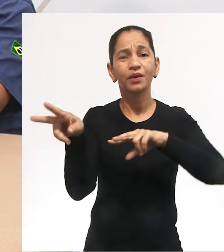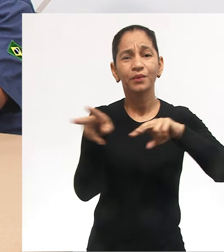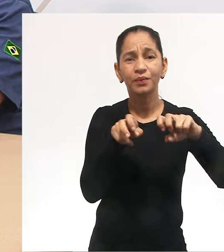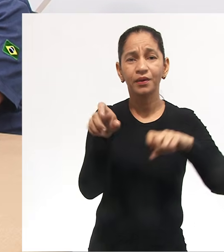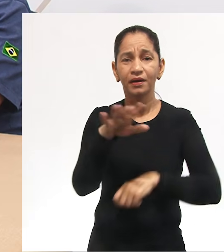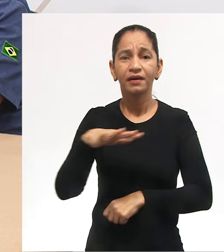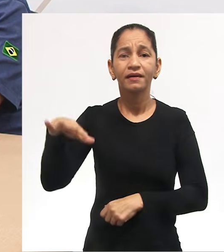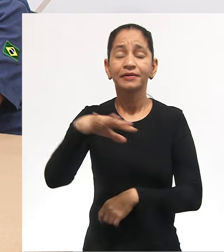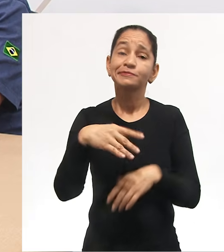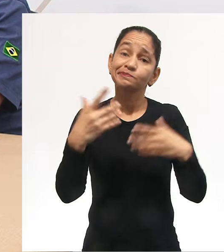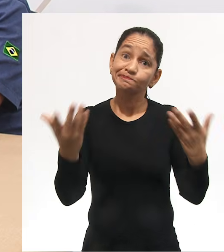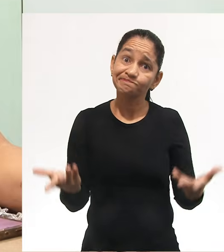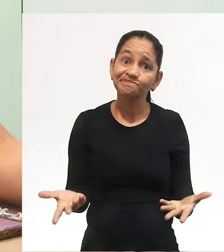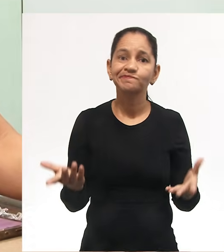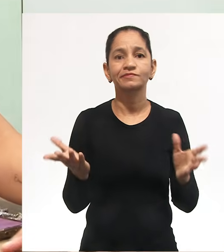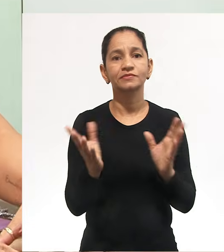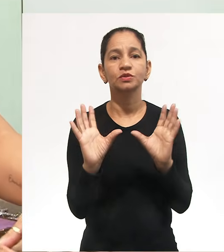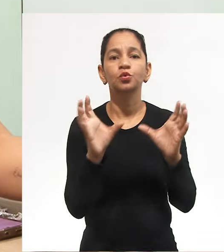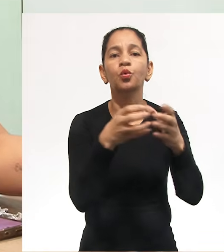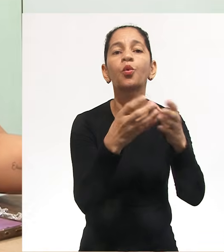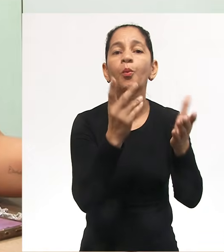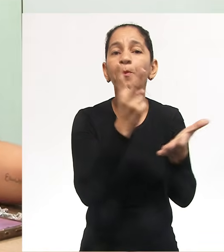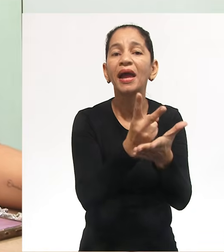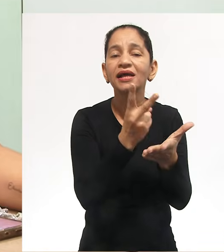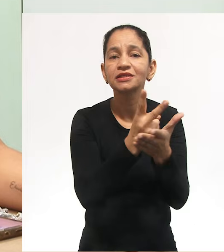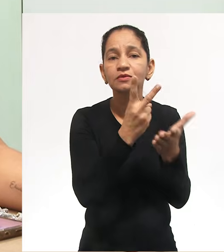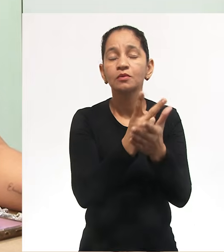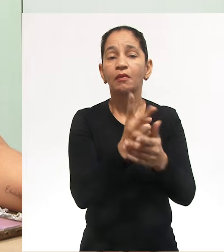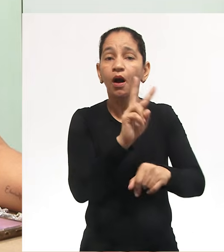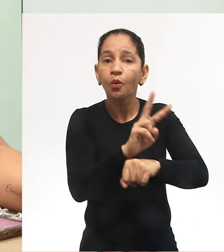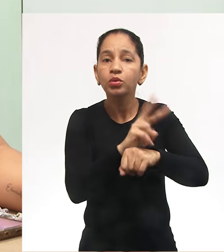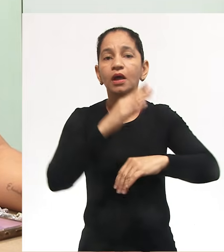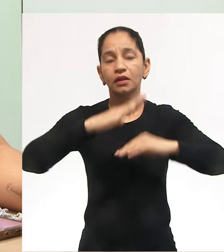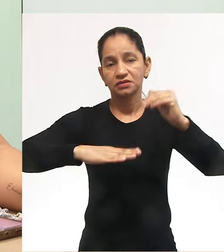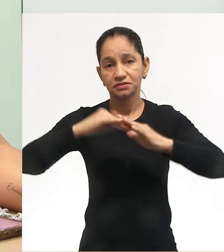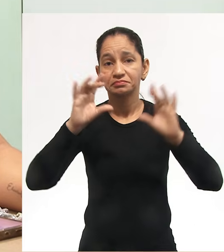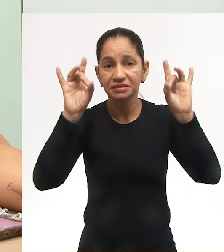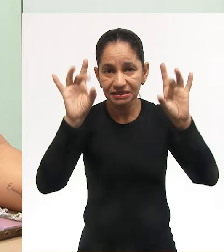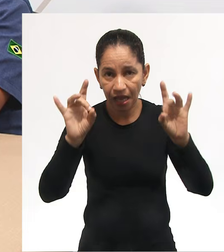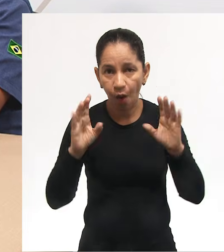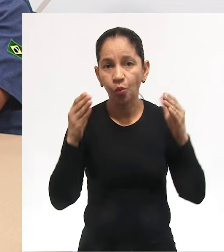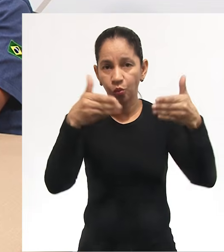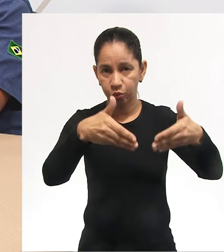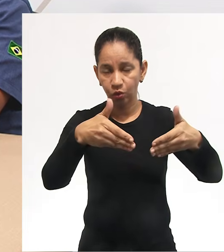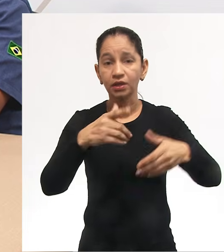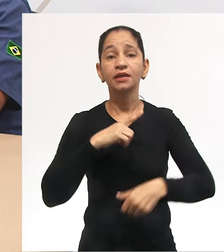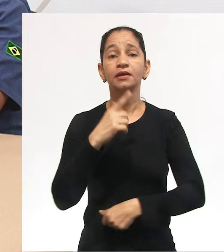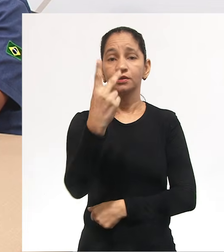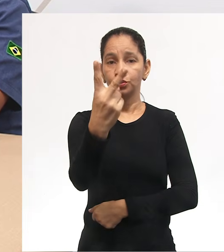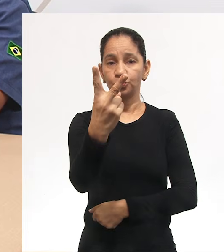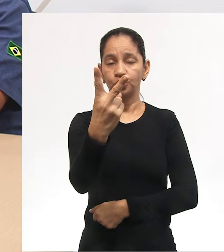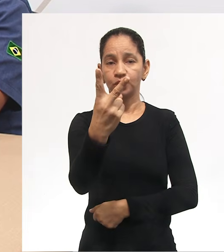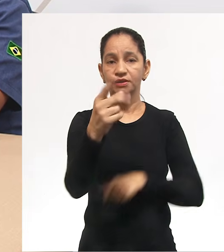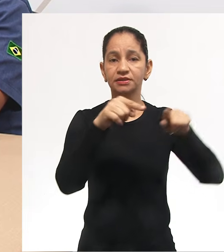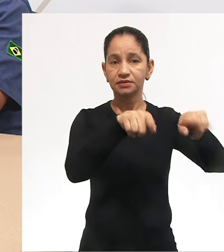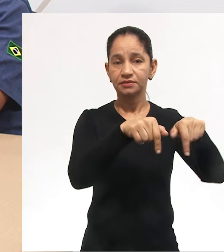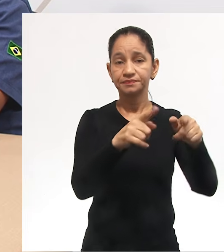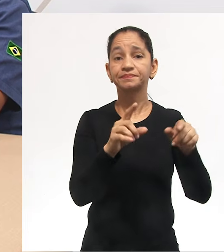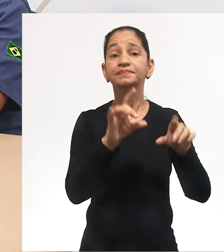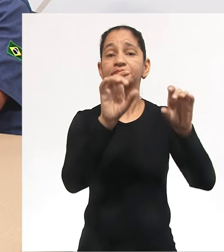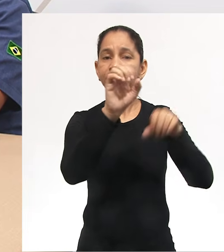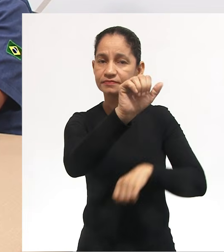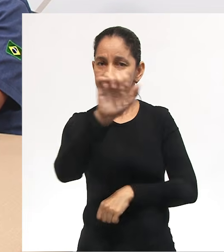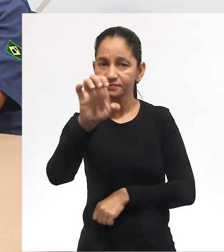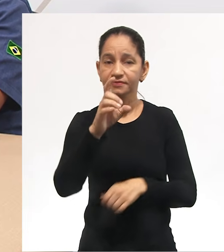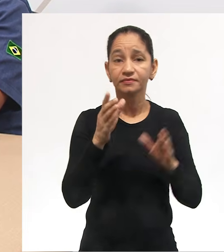questão, né, de logística e tudo mais. Agora a questão é concentrar, né, para Isso. facilitar. E aí nós temos lá